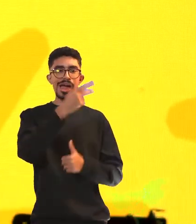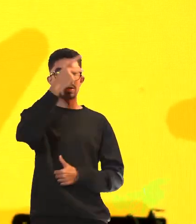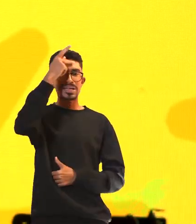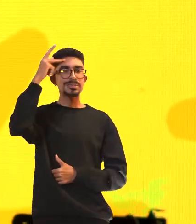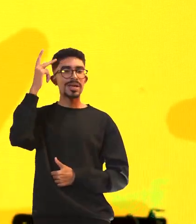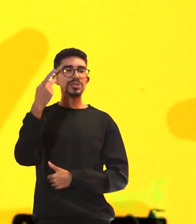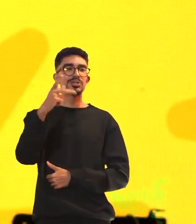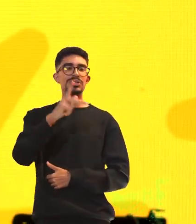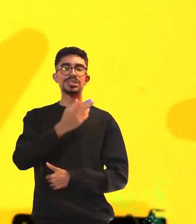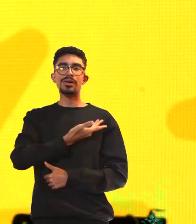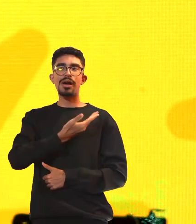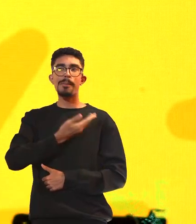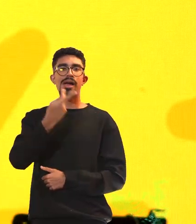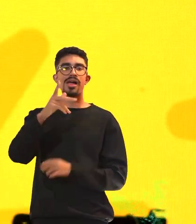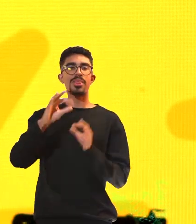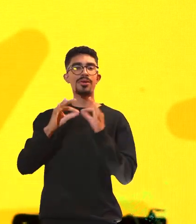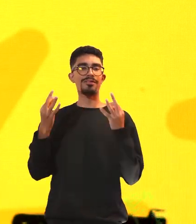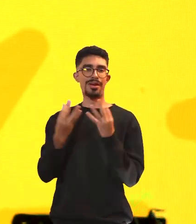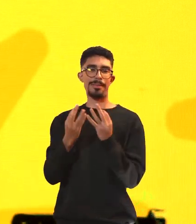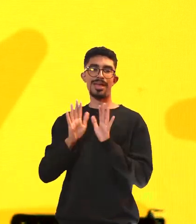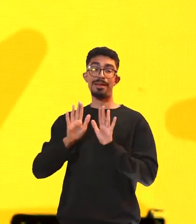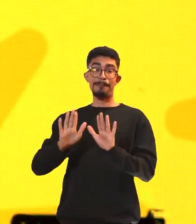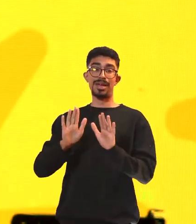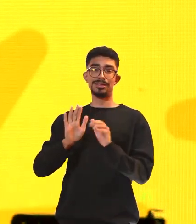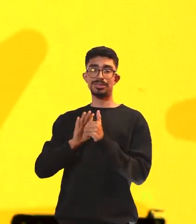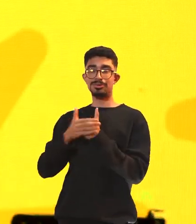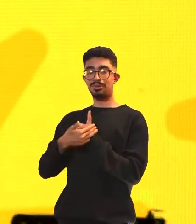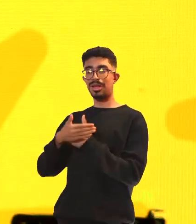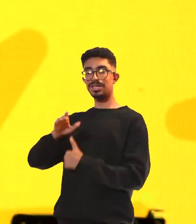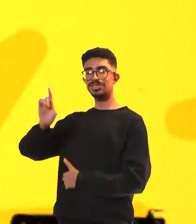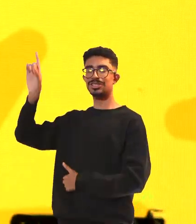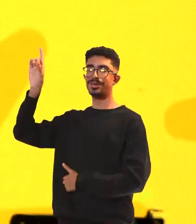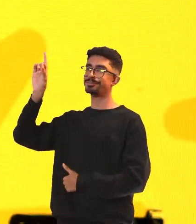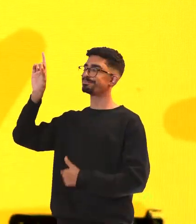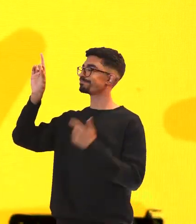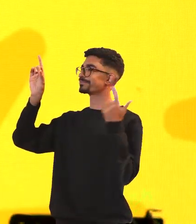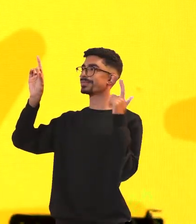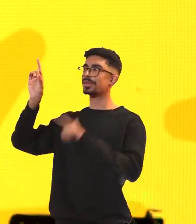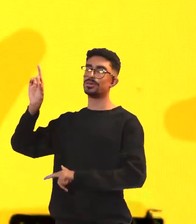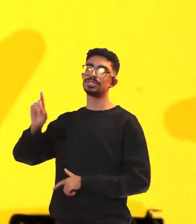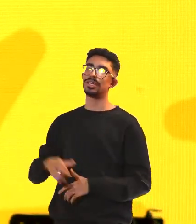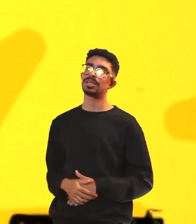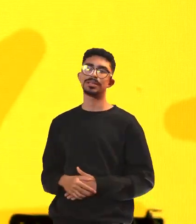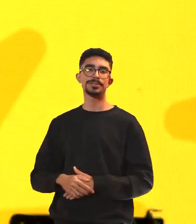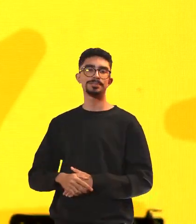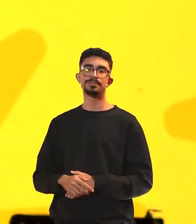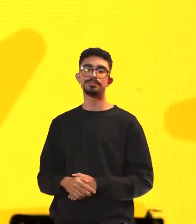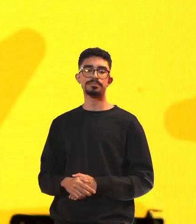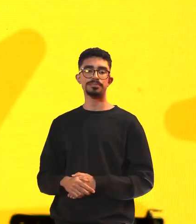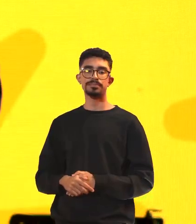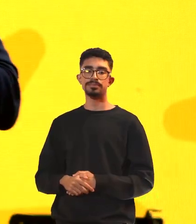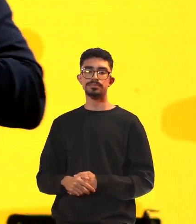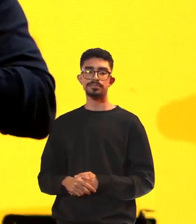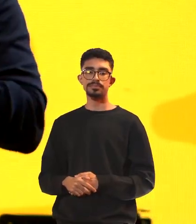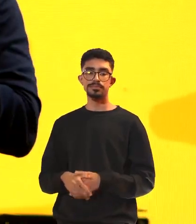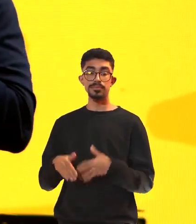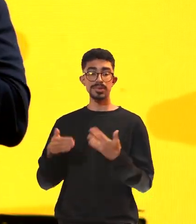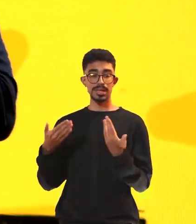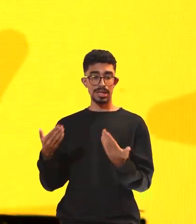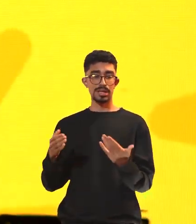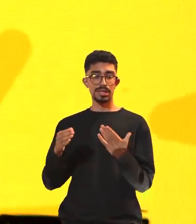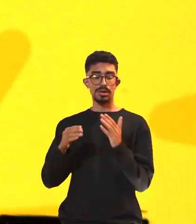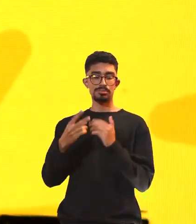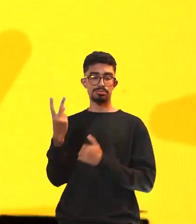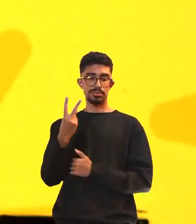profeta Natan está aí fora, quer falar com o Senhor. Opa, deixa entrar, meu amigo profeta. E daí diz assim a palavra de Deus em 2 Samuel